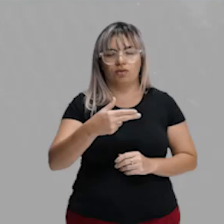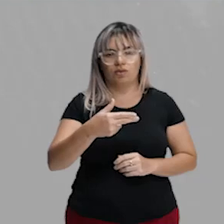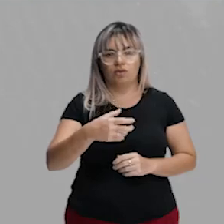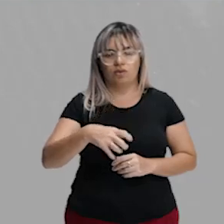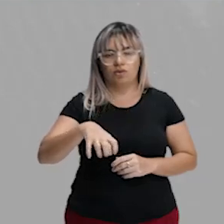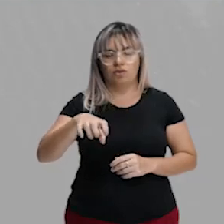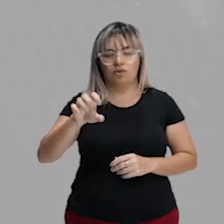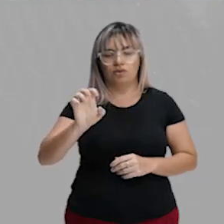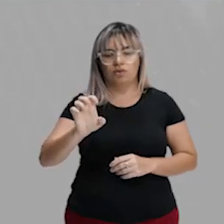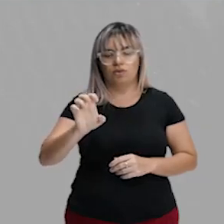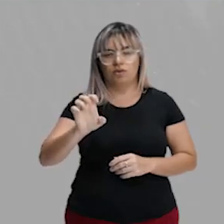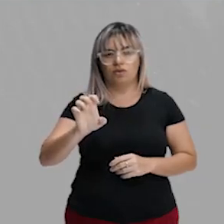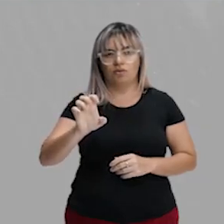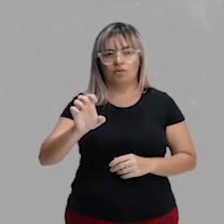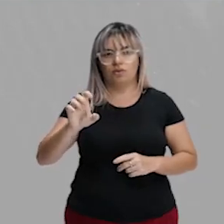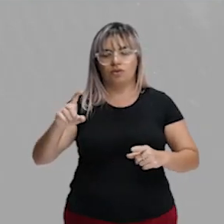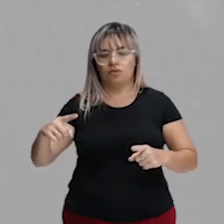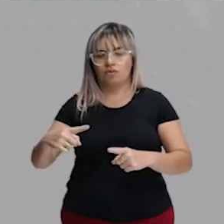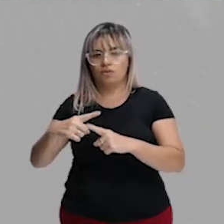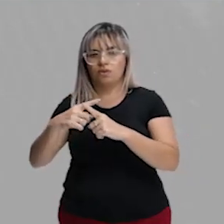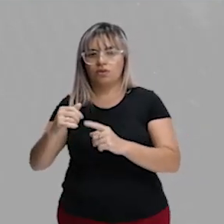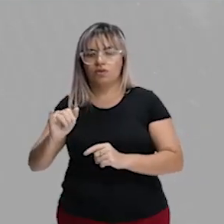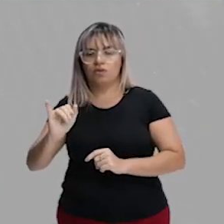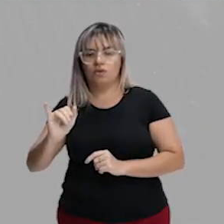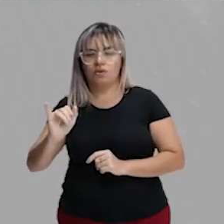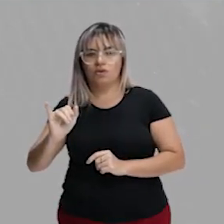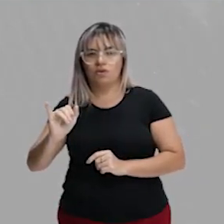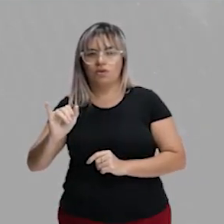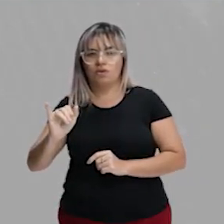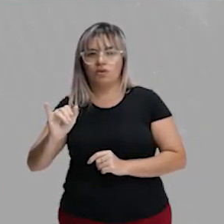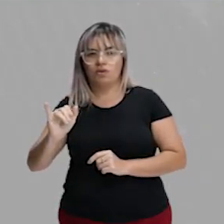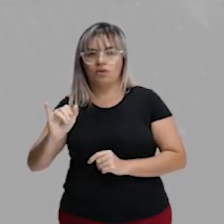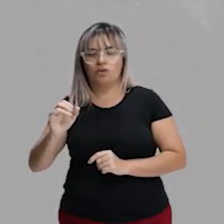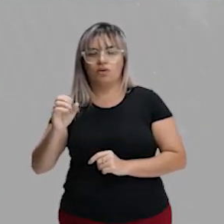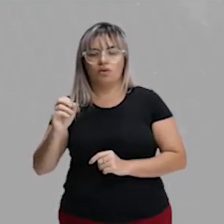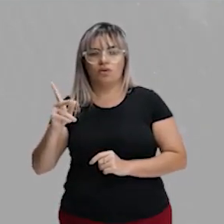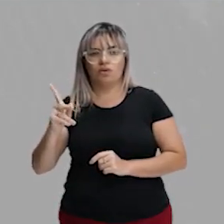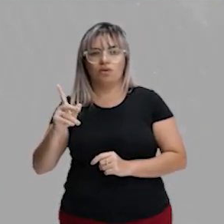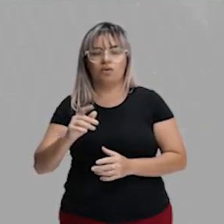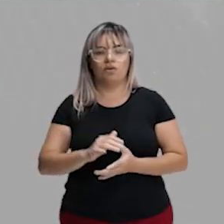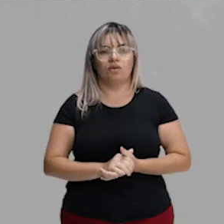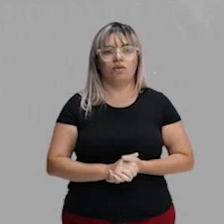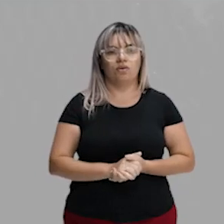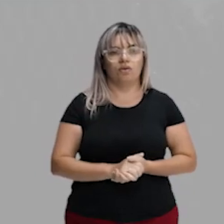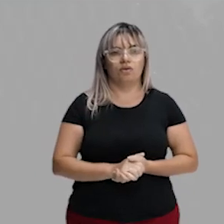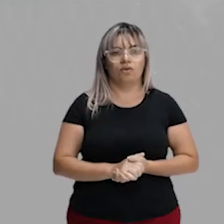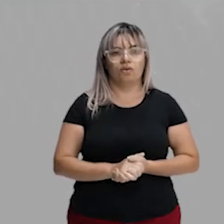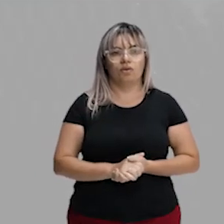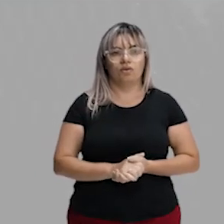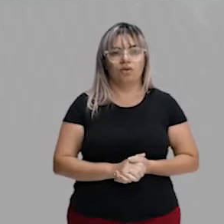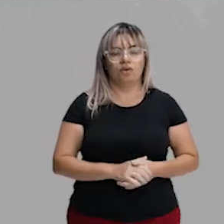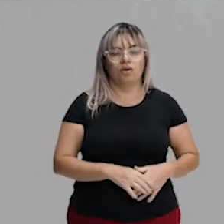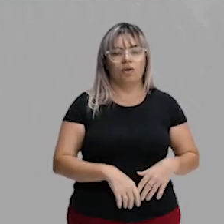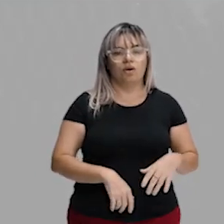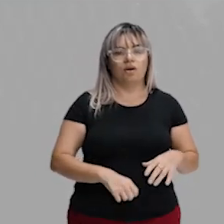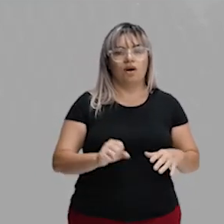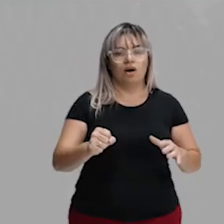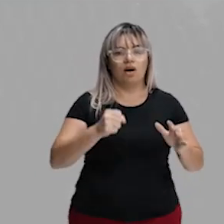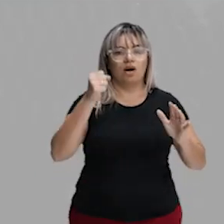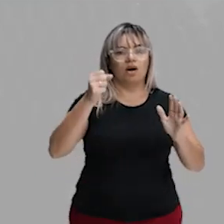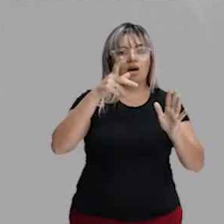a força eletromotriz vezes a corrente. Ok? A potência útil